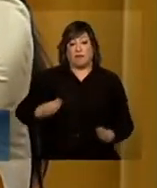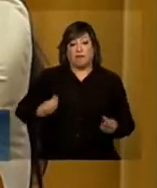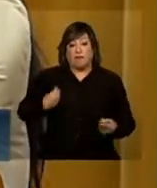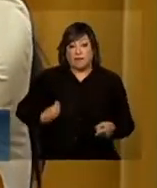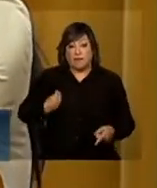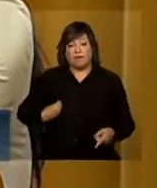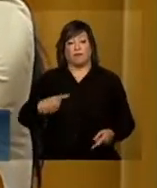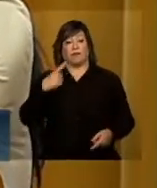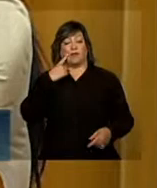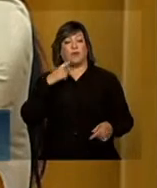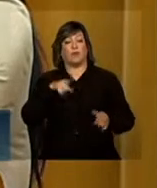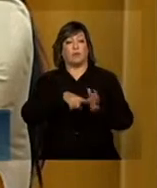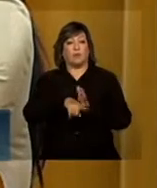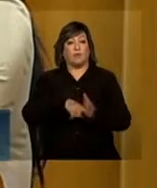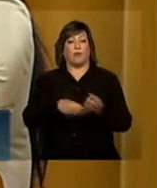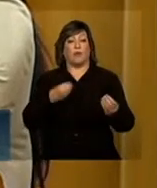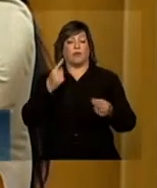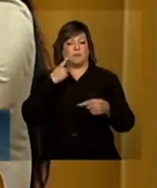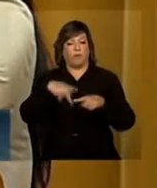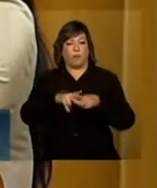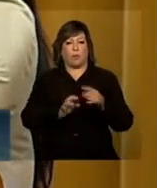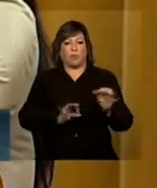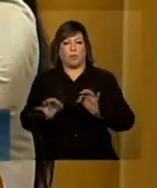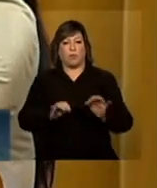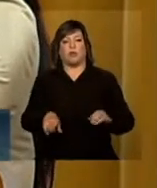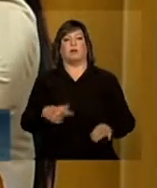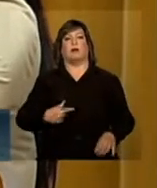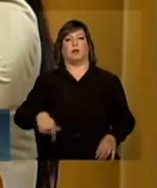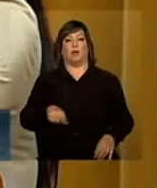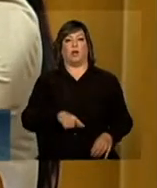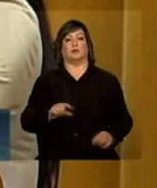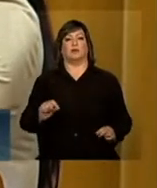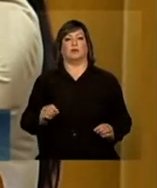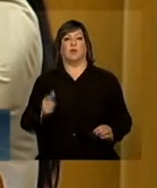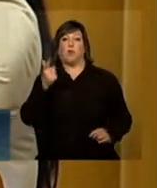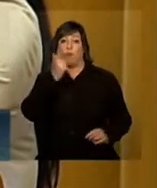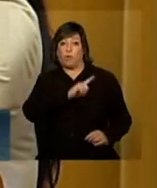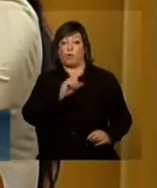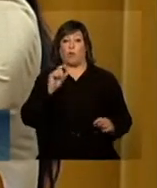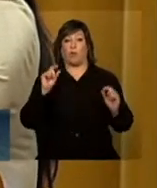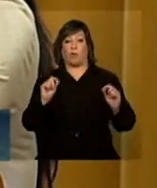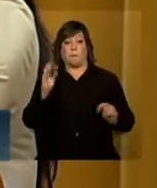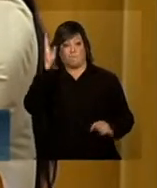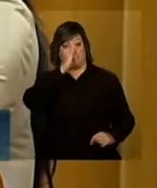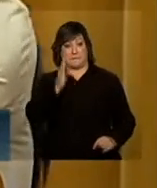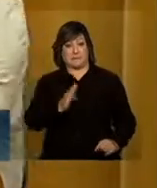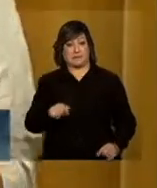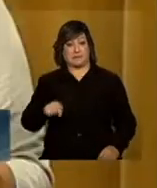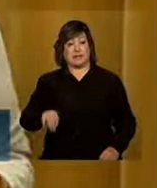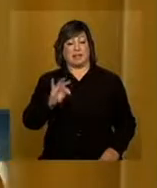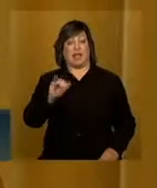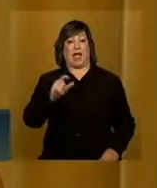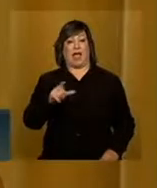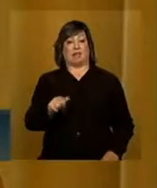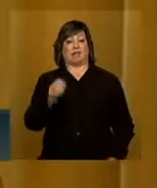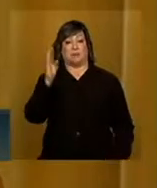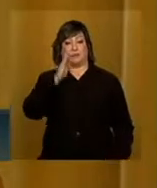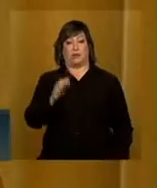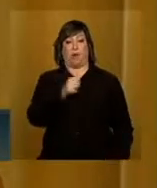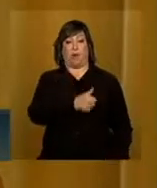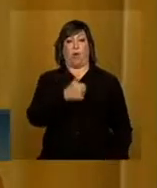teve que aplicar um fator de correção, elevando a nossa taxa brasileira para